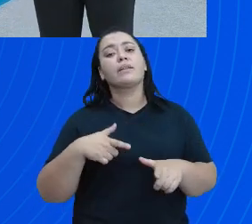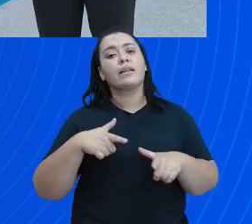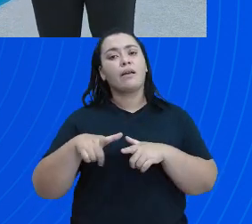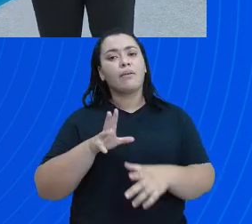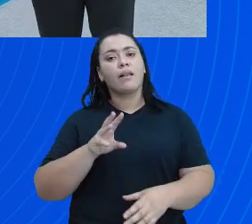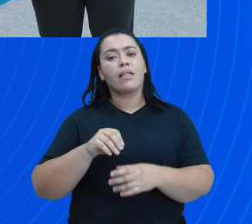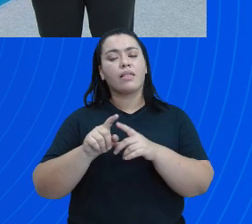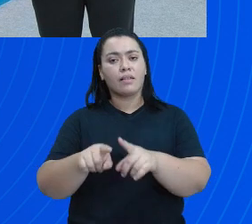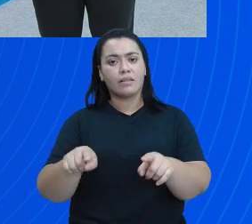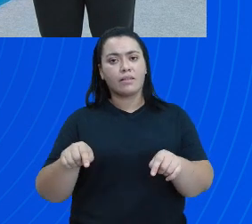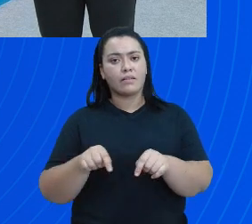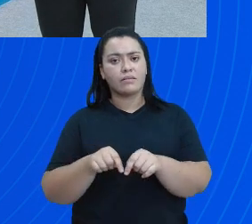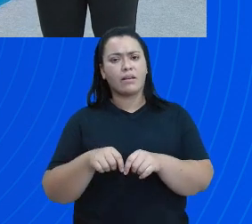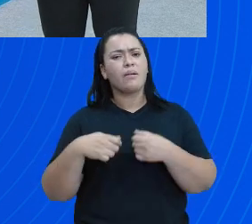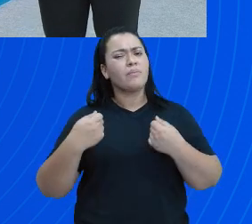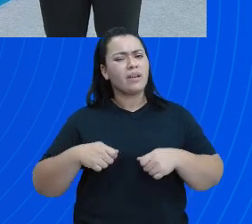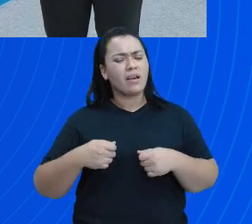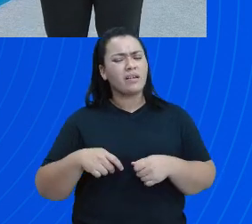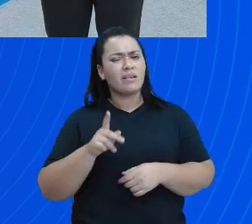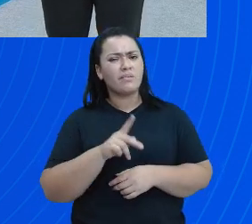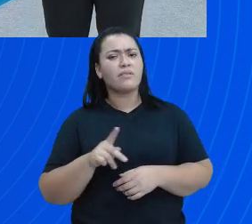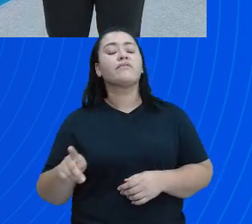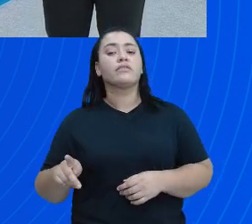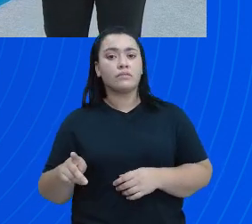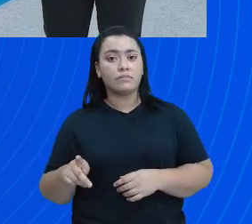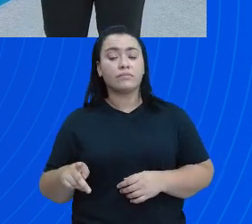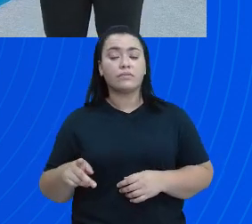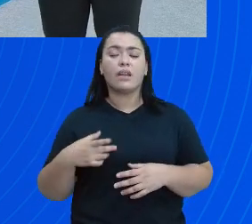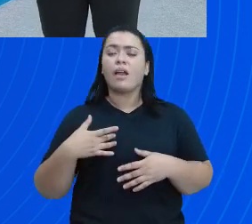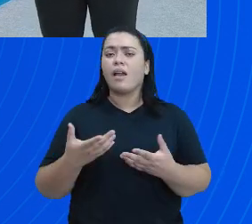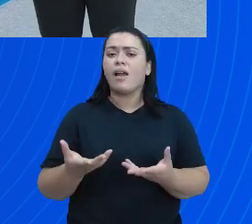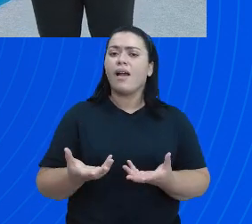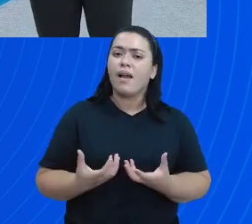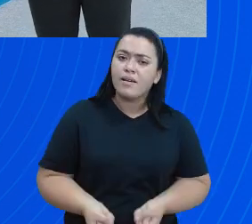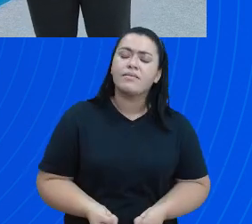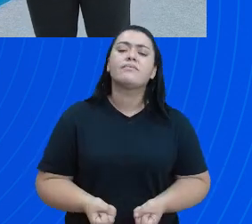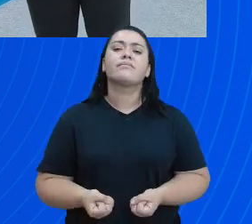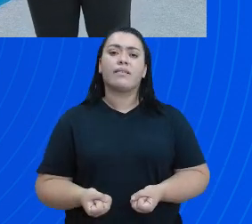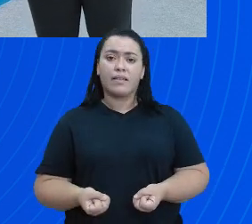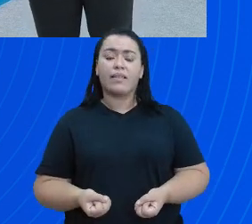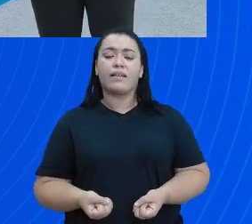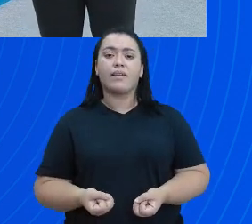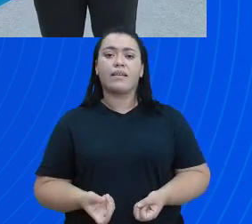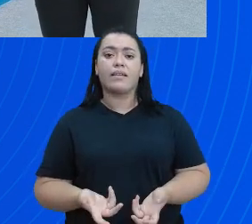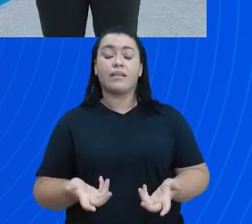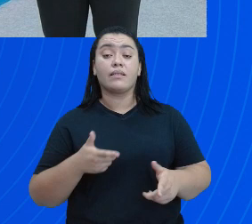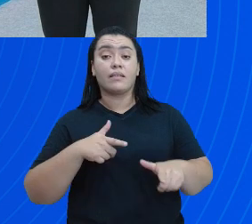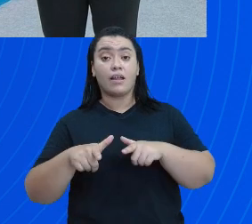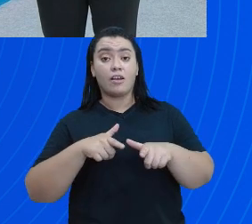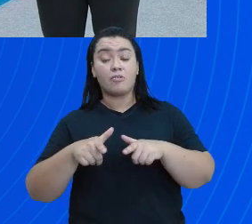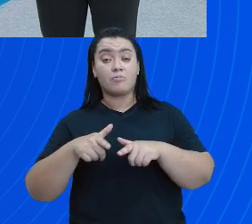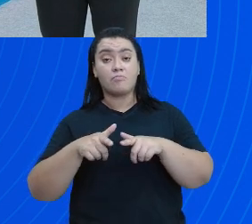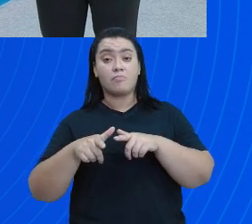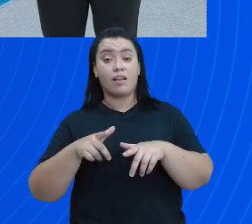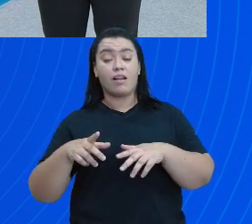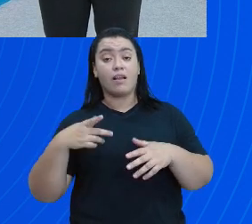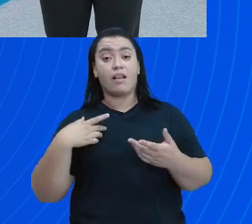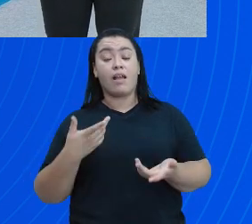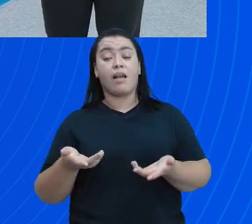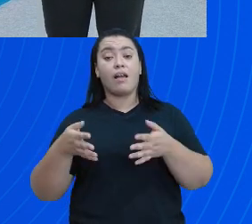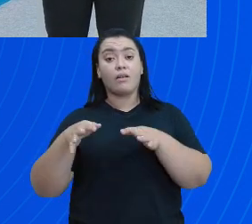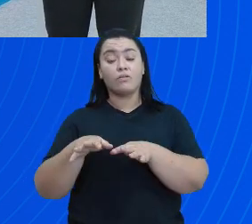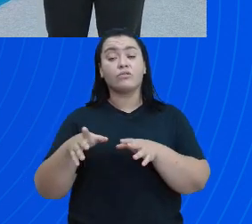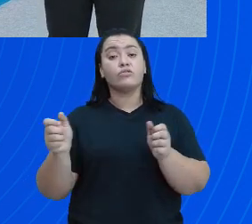E, claro, ele precisa ser um professor que aceite, que esteja disposto a trabalhar essa inclusão com os estudantes,